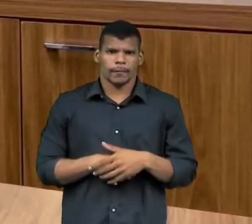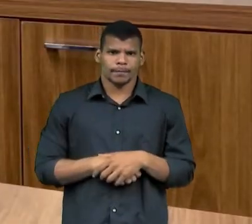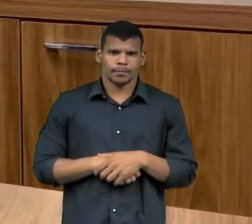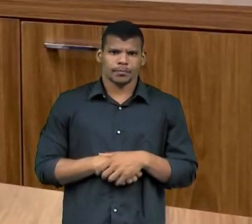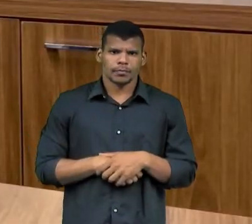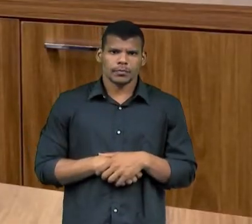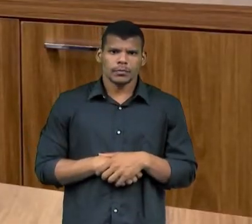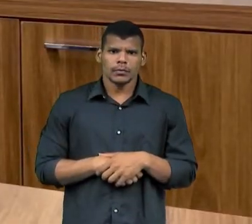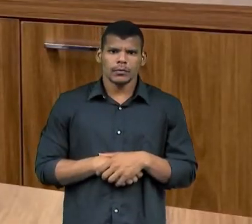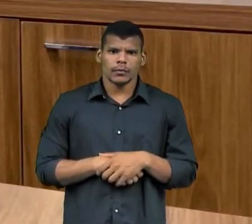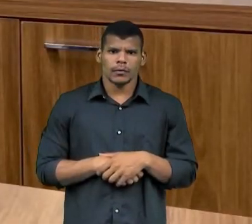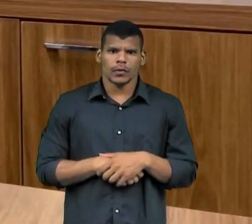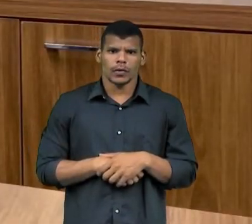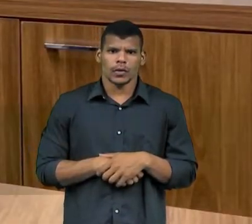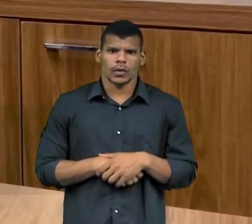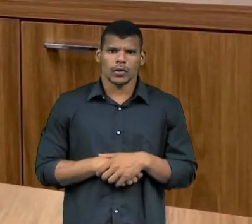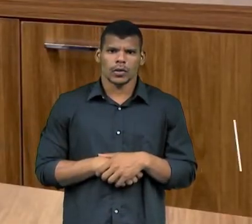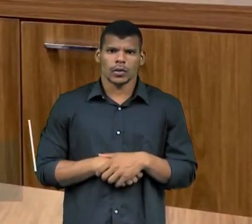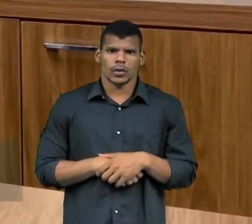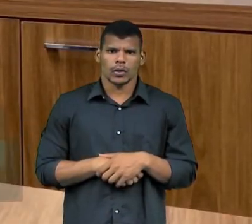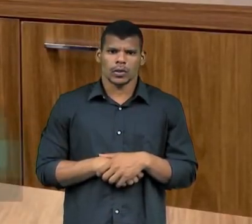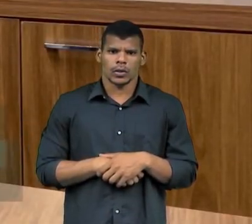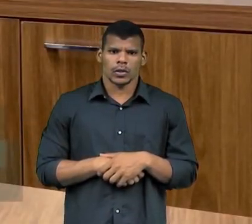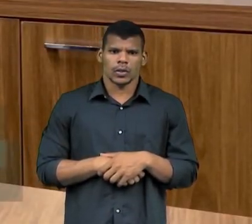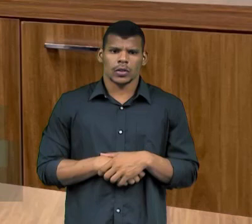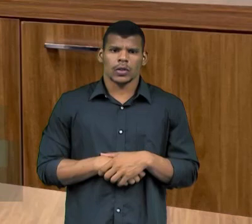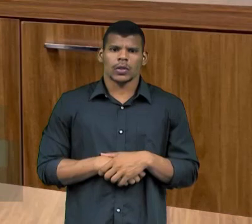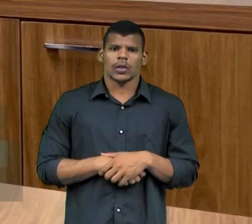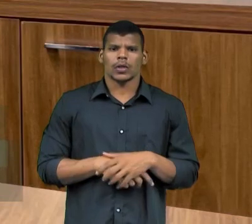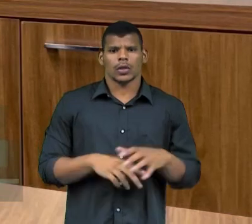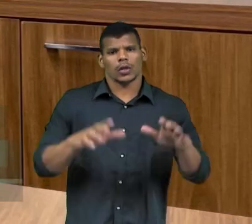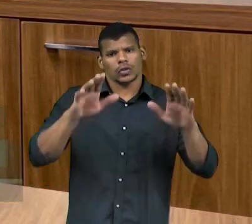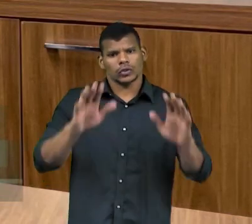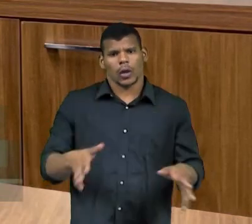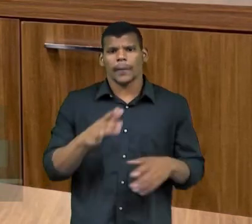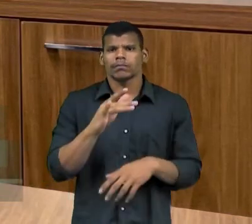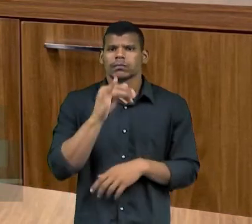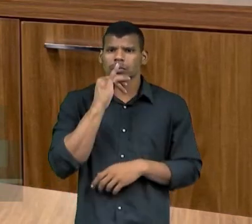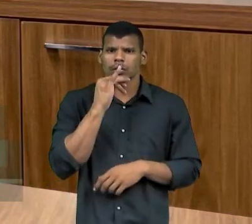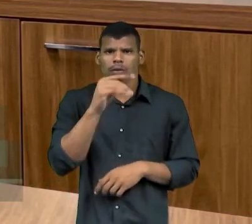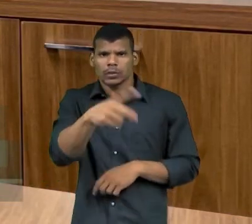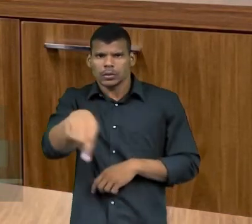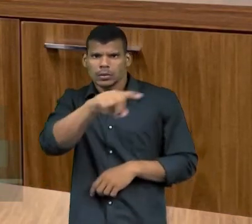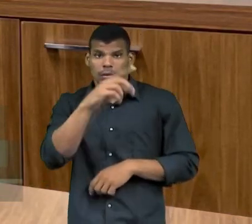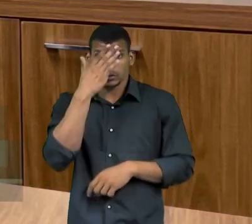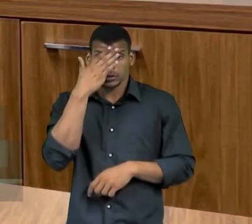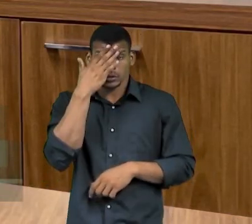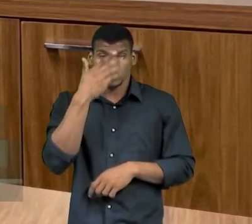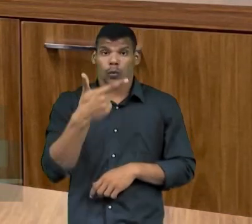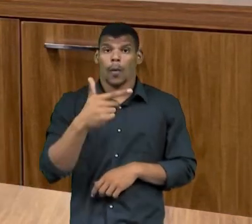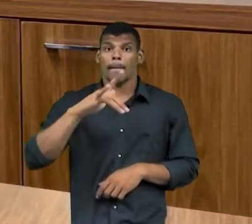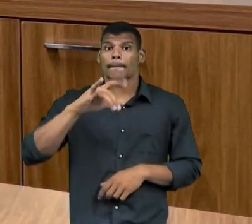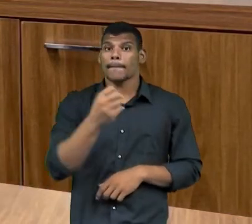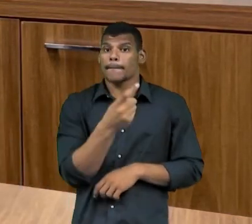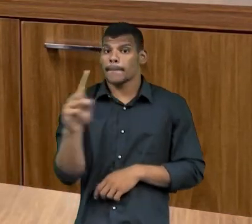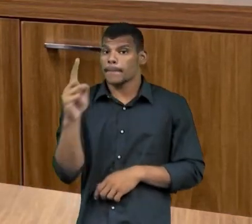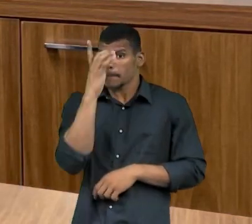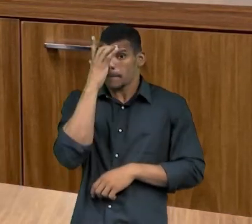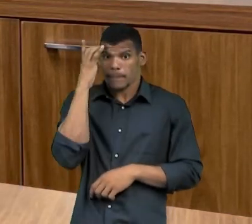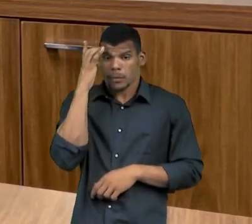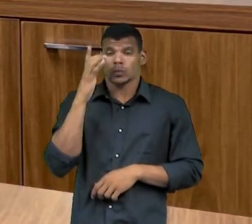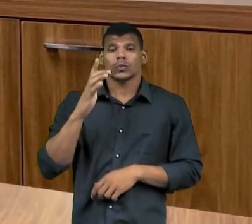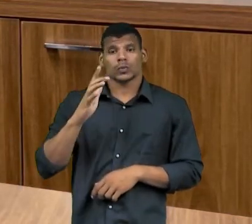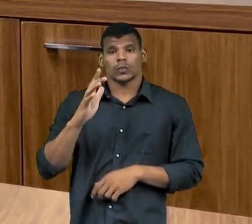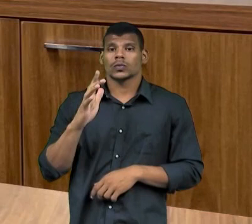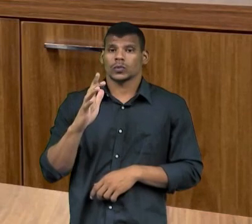serão enormes, as repercussões já têm sido intensas. Vocês já sabem que mais de 2 milhões de pessoas se encontram